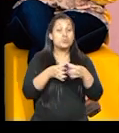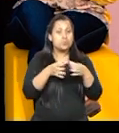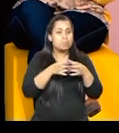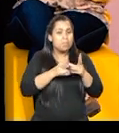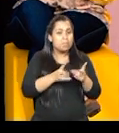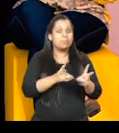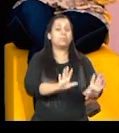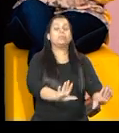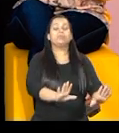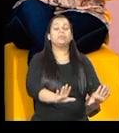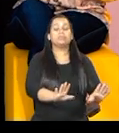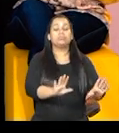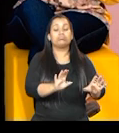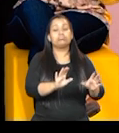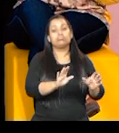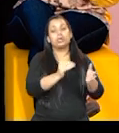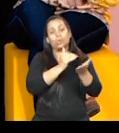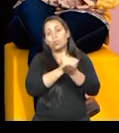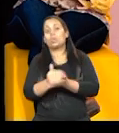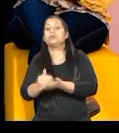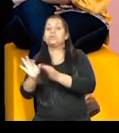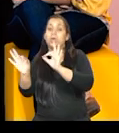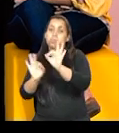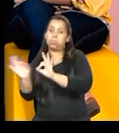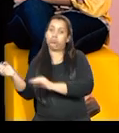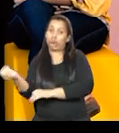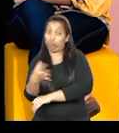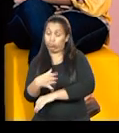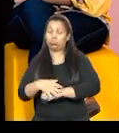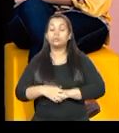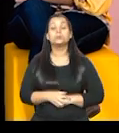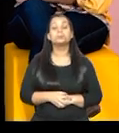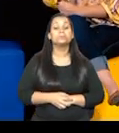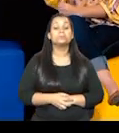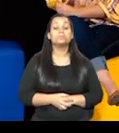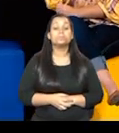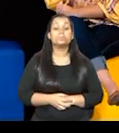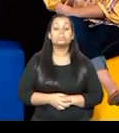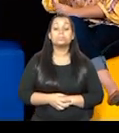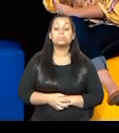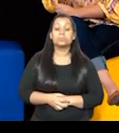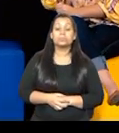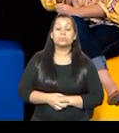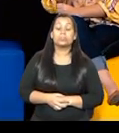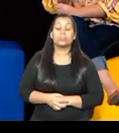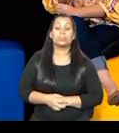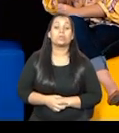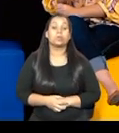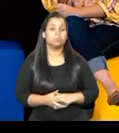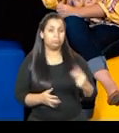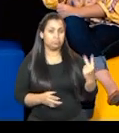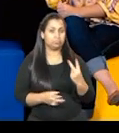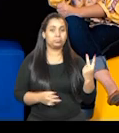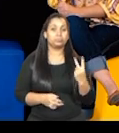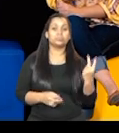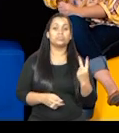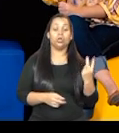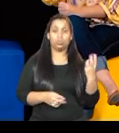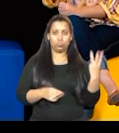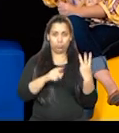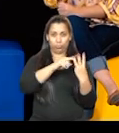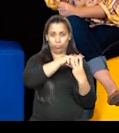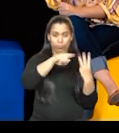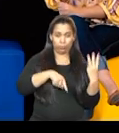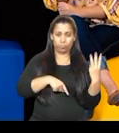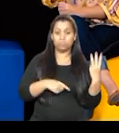ele resolveu romper e iniciar um novo projeto. O Augusto e o Haroldo de Campos, juntamente com